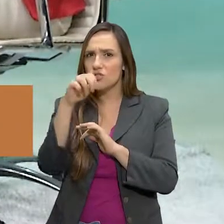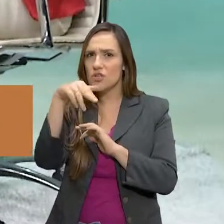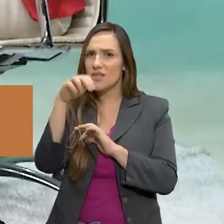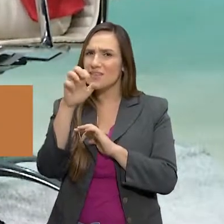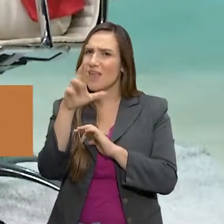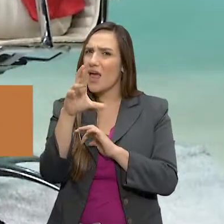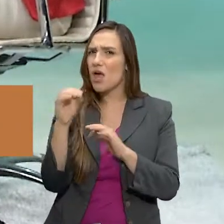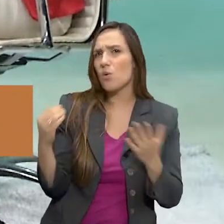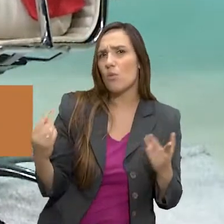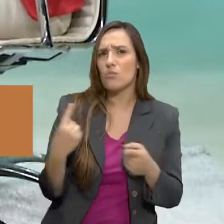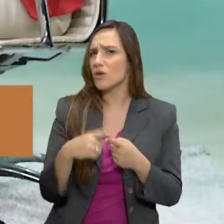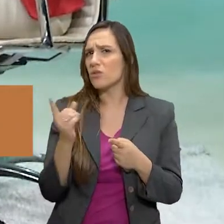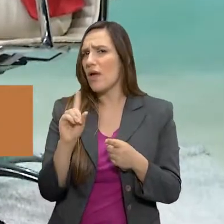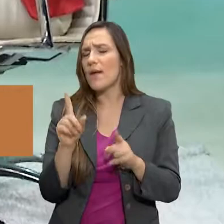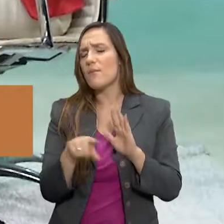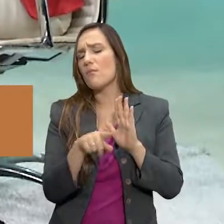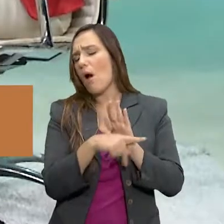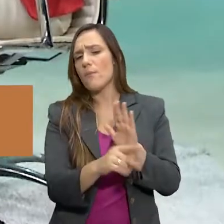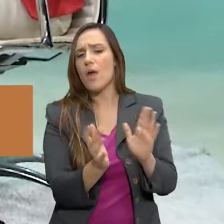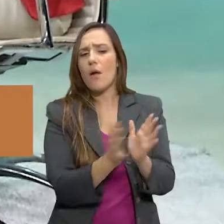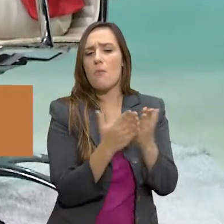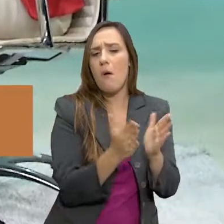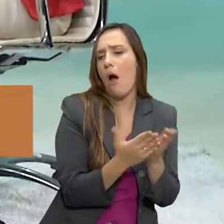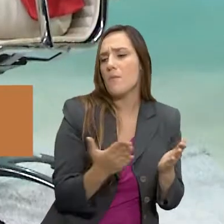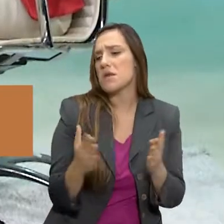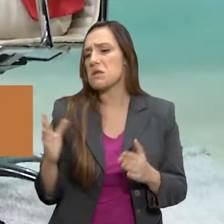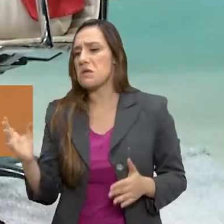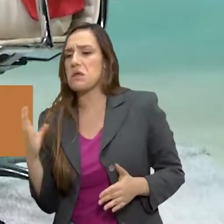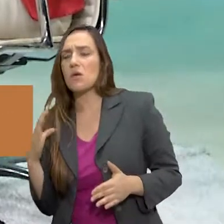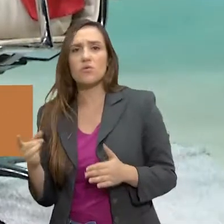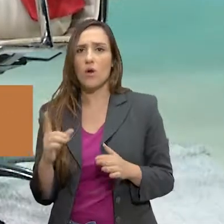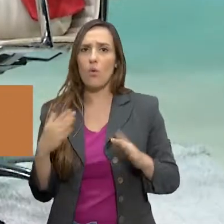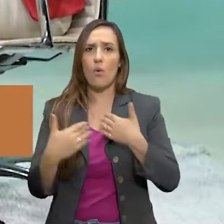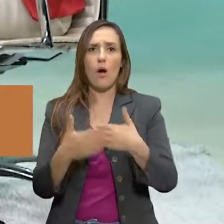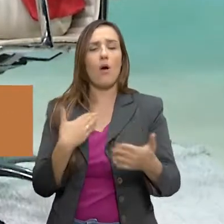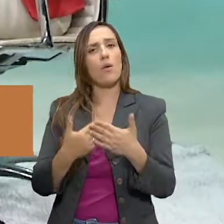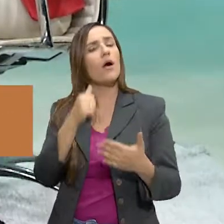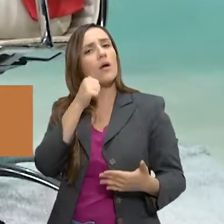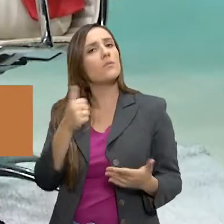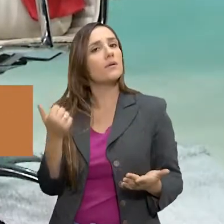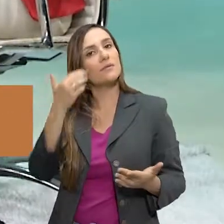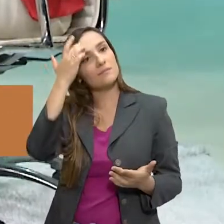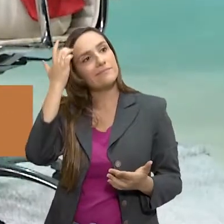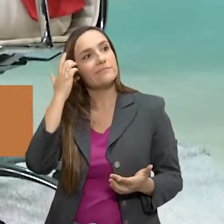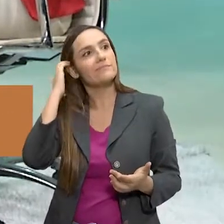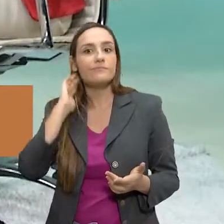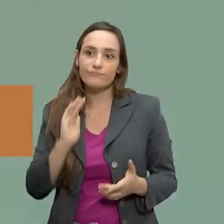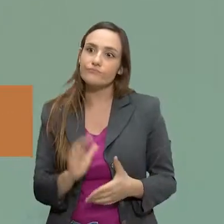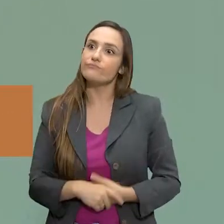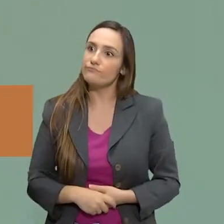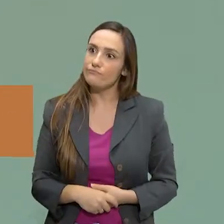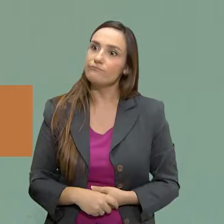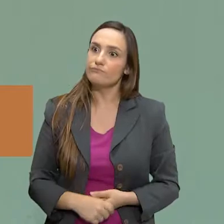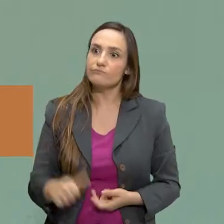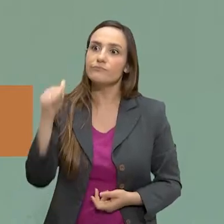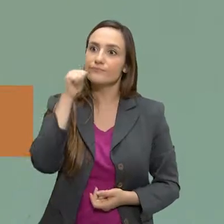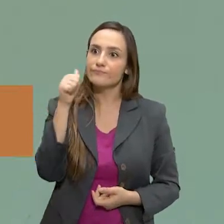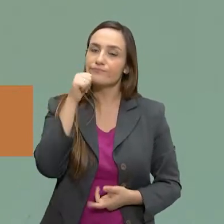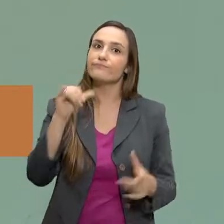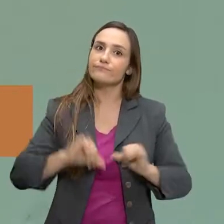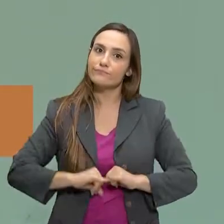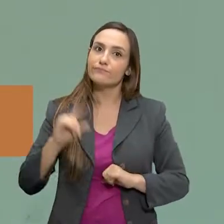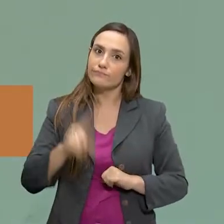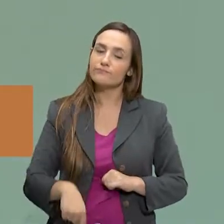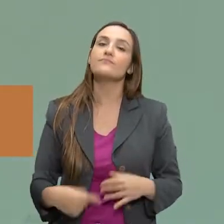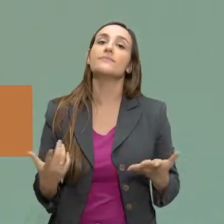É um tipo de violência de gênero? Porque aí não se torna só uma mulher pobre, né? Uma mulher rica também passa por isso. As mulheres sofrem, né?